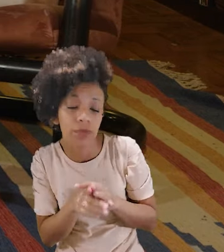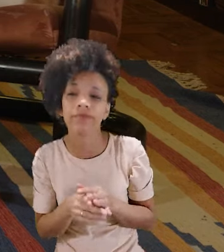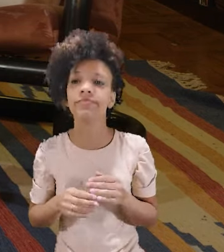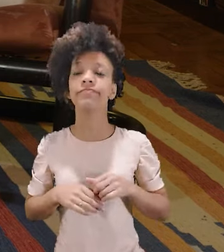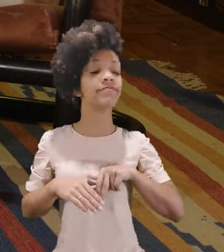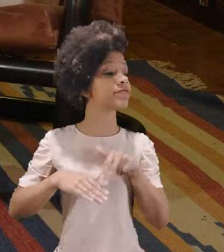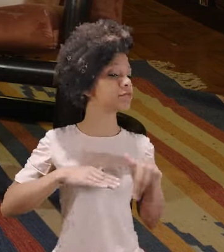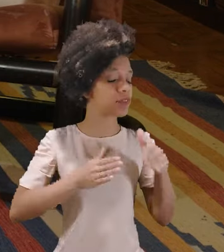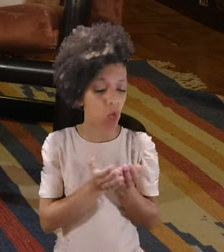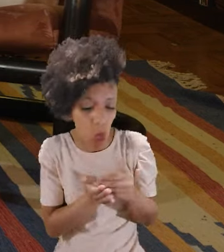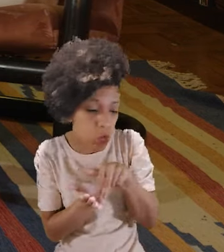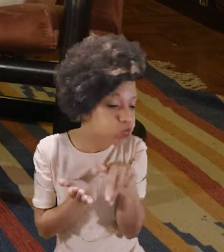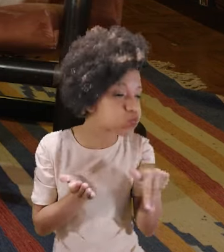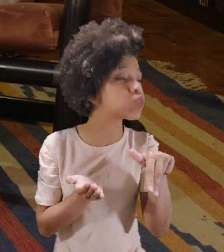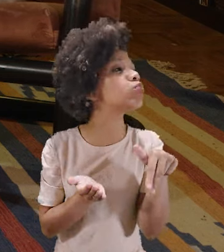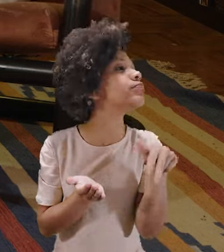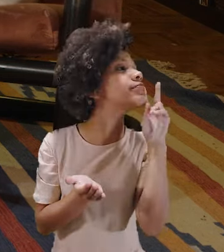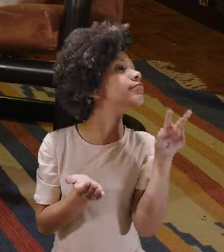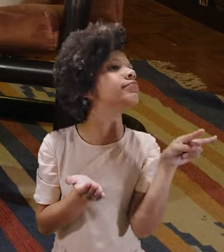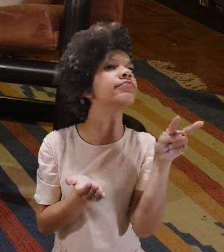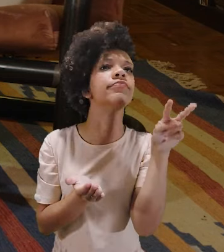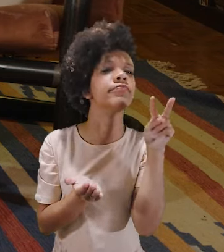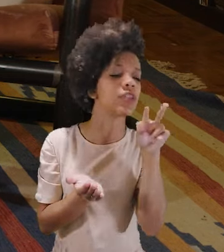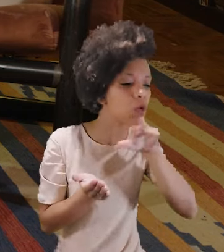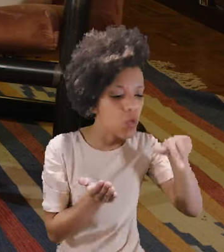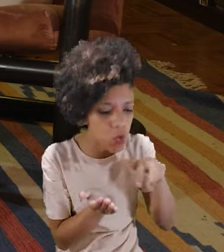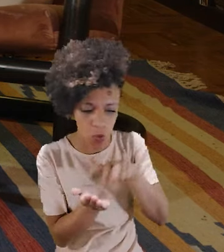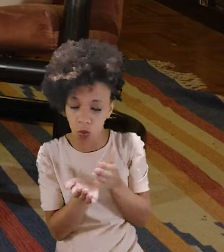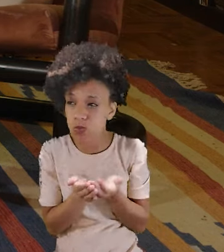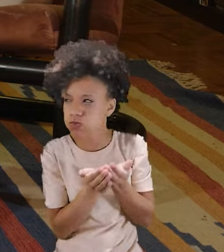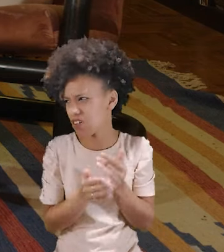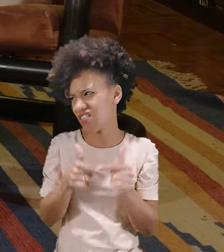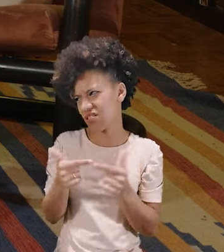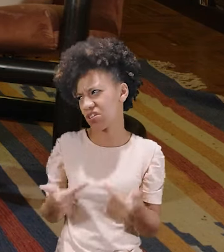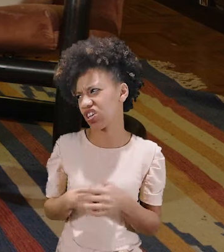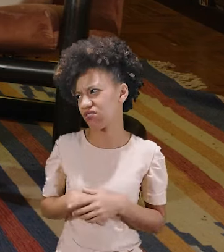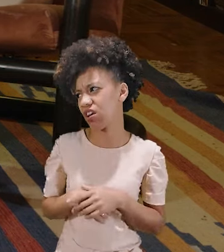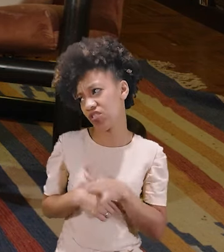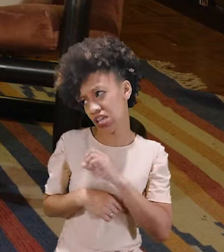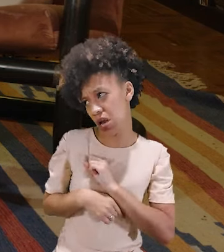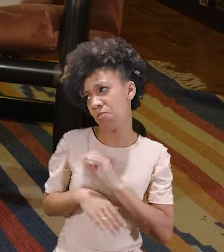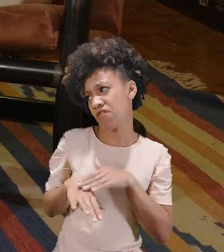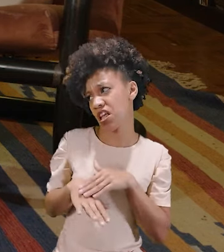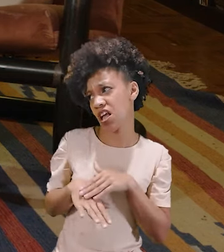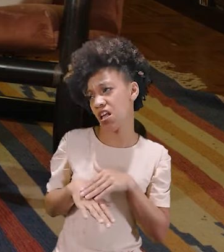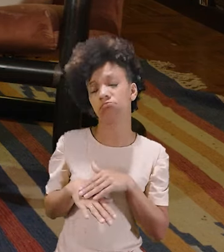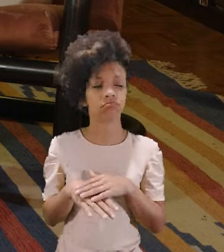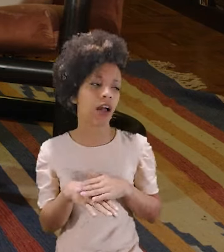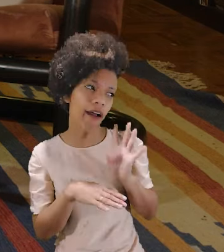volta cara mas é chata tu fica lá é um trabalho chato você ama fazer